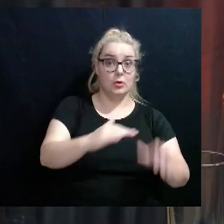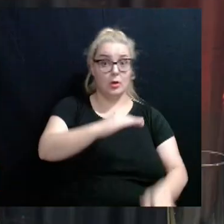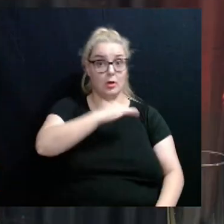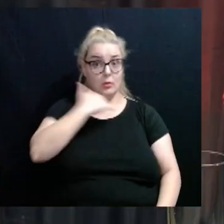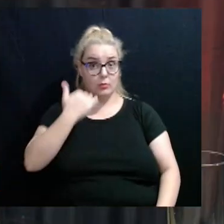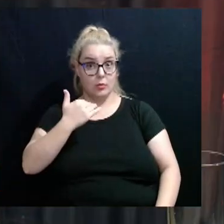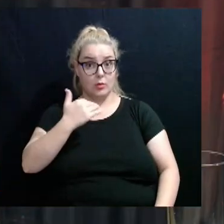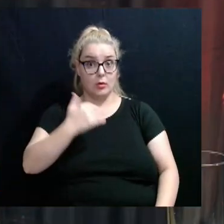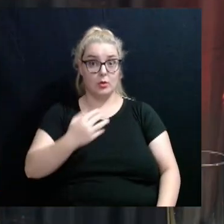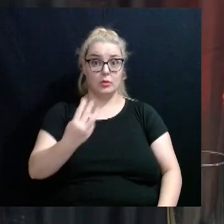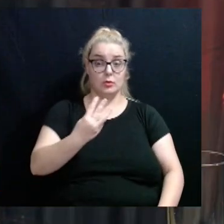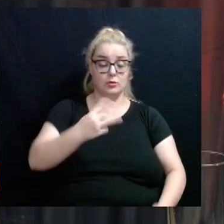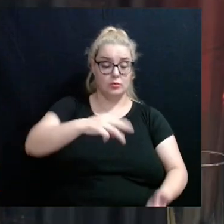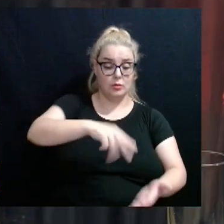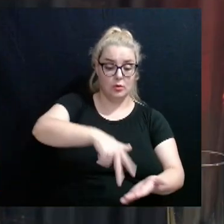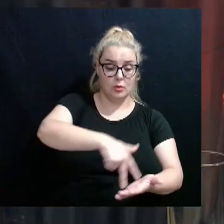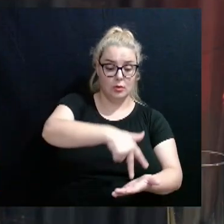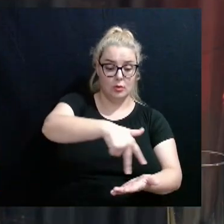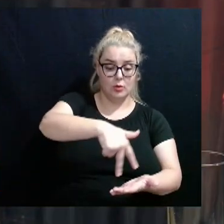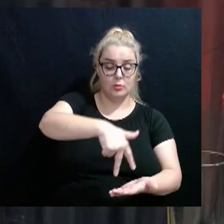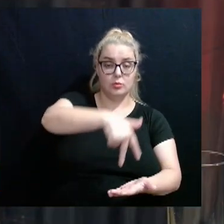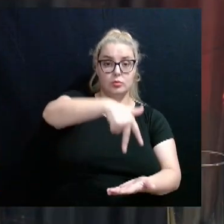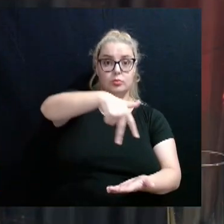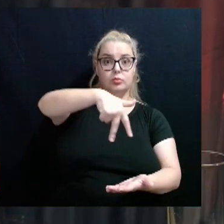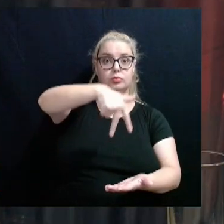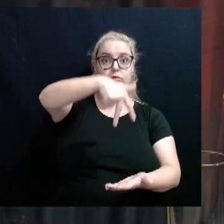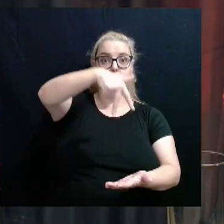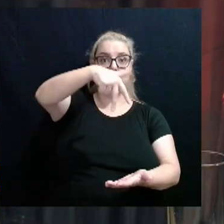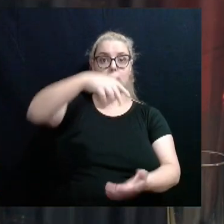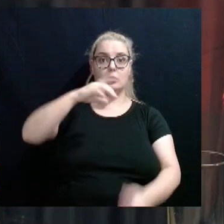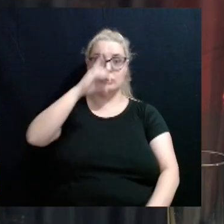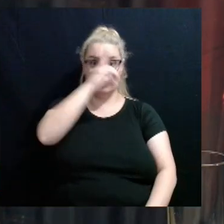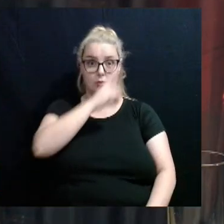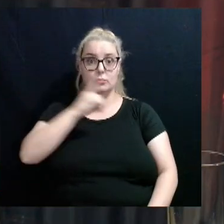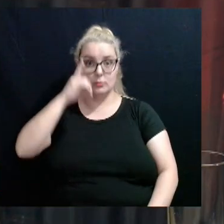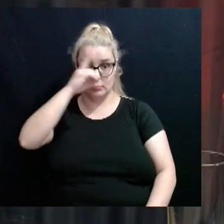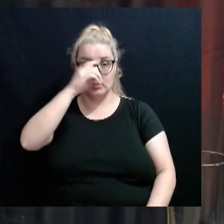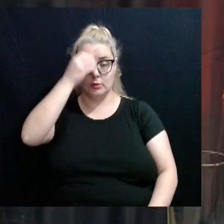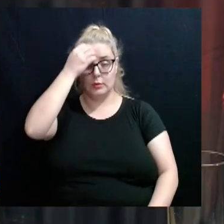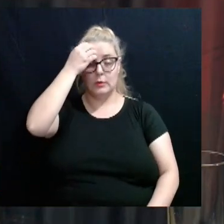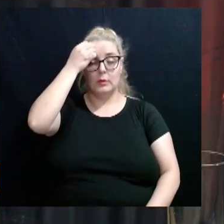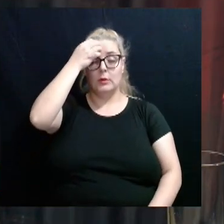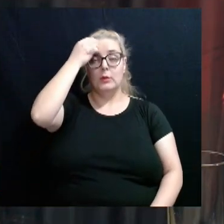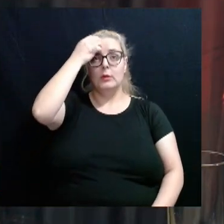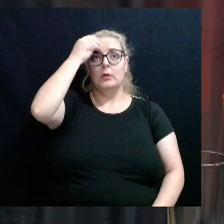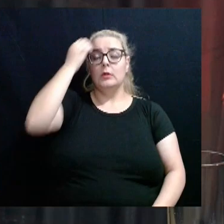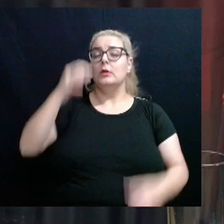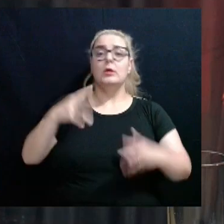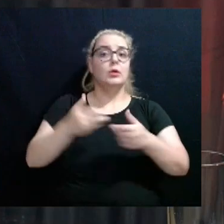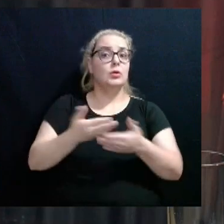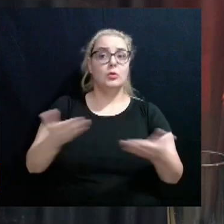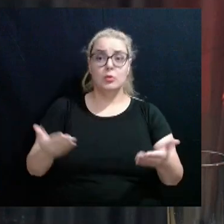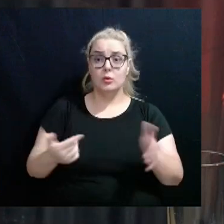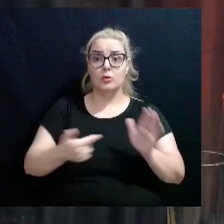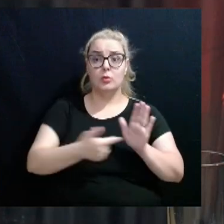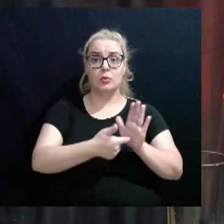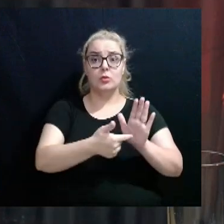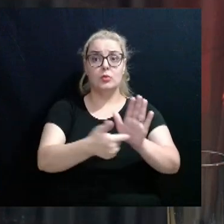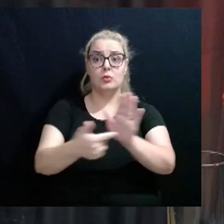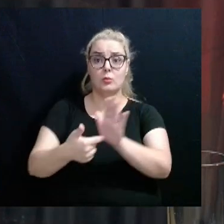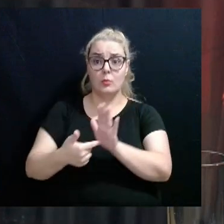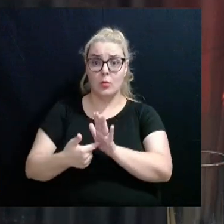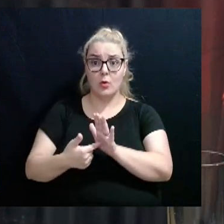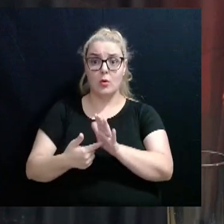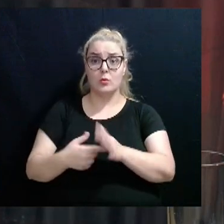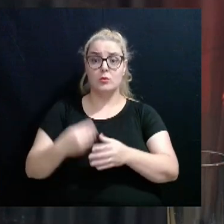né, no domingo. Uhum. E isso tudo mostra como as gerações ao